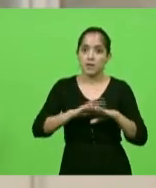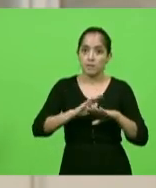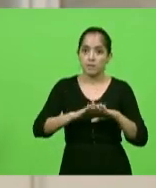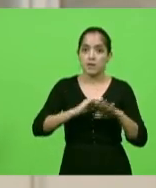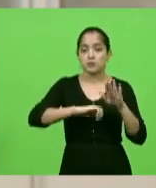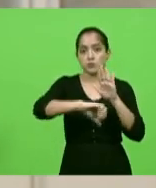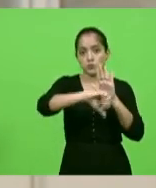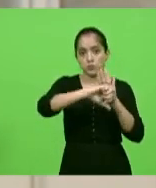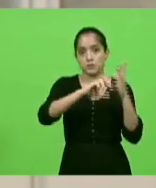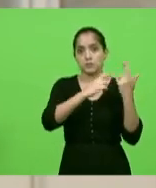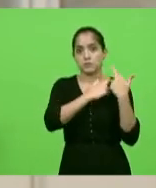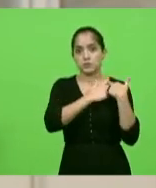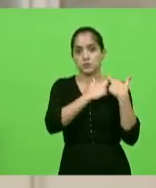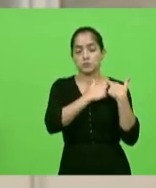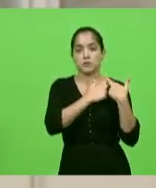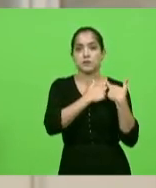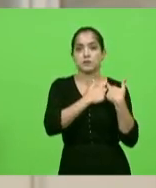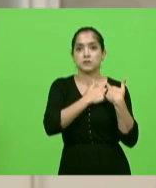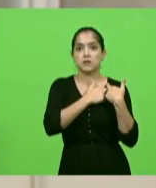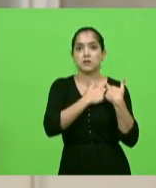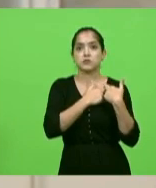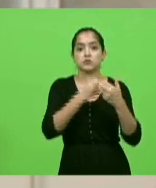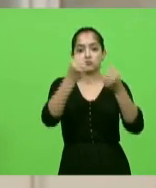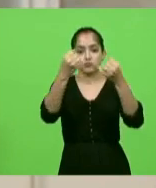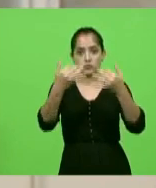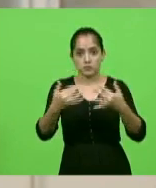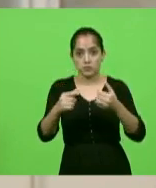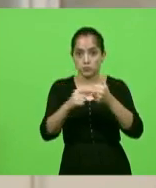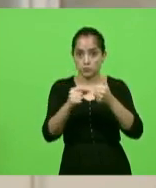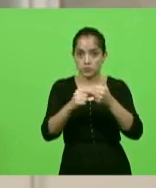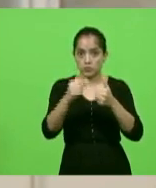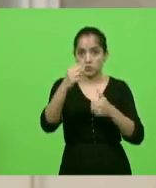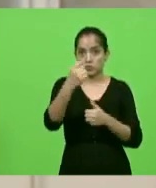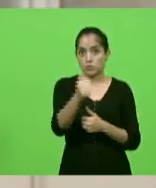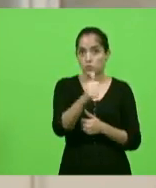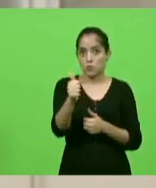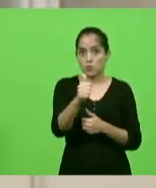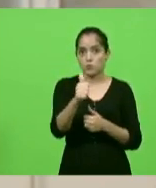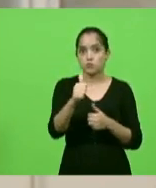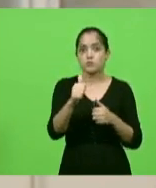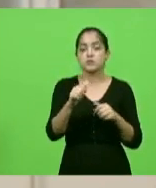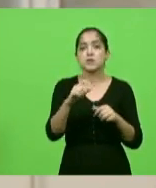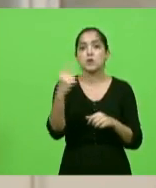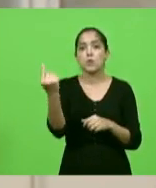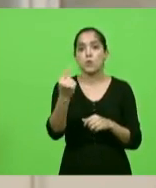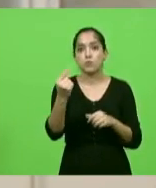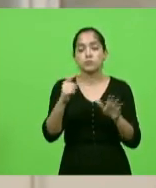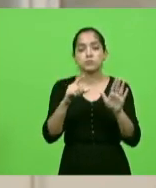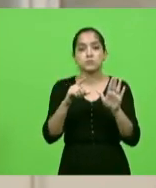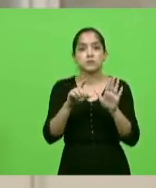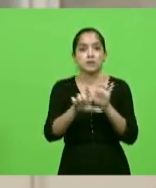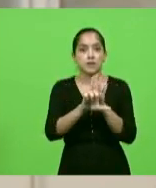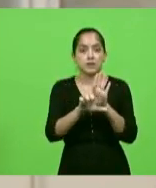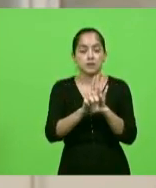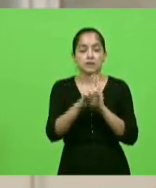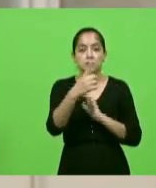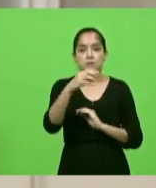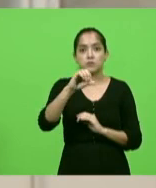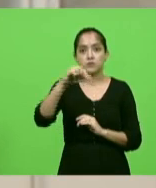prática do crime de responsabilidade descrito no artigo 11 número um da lei 1.079